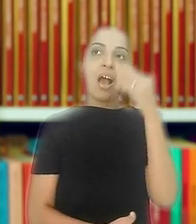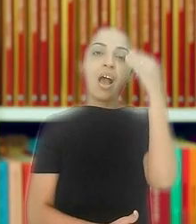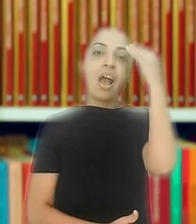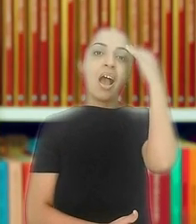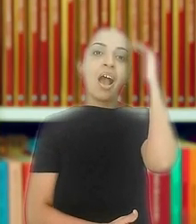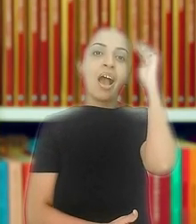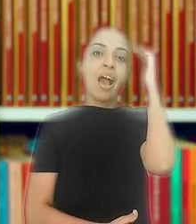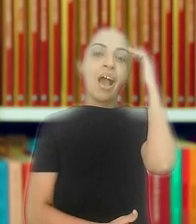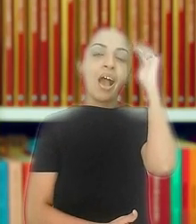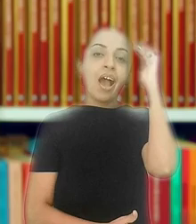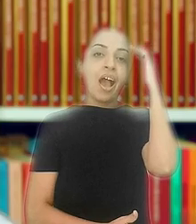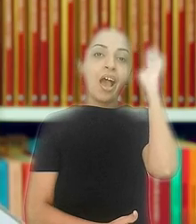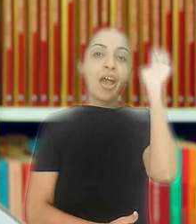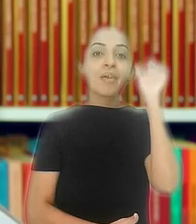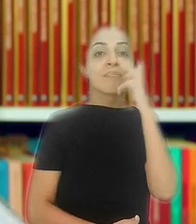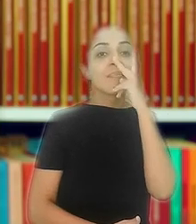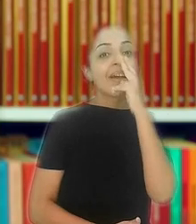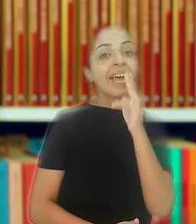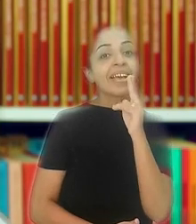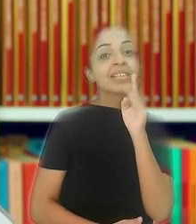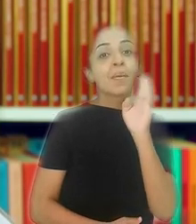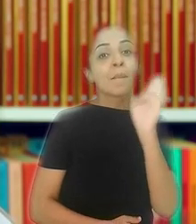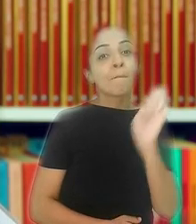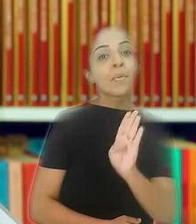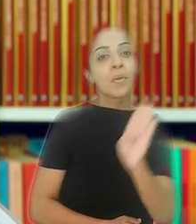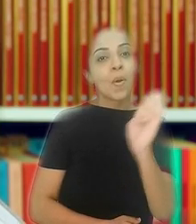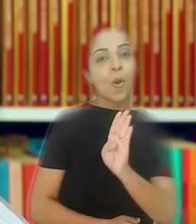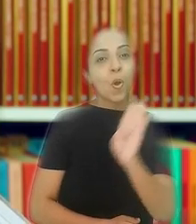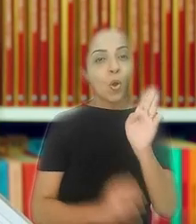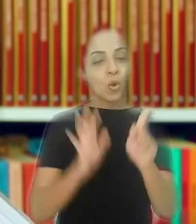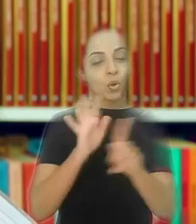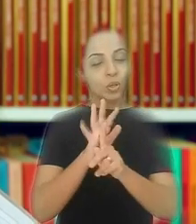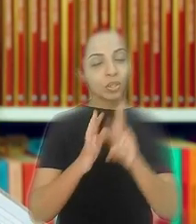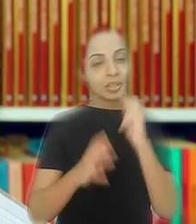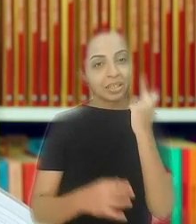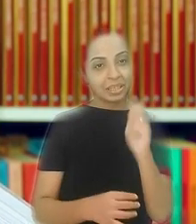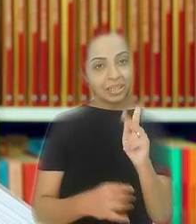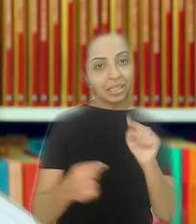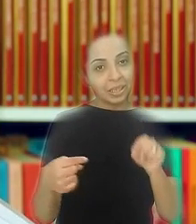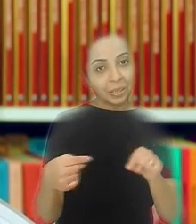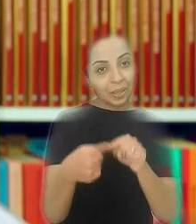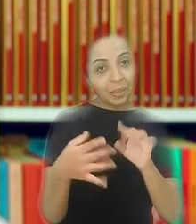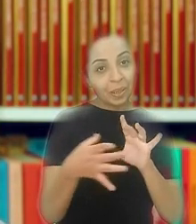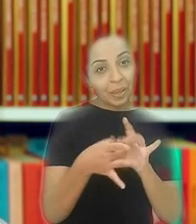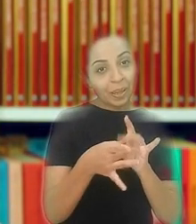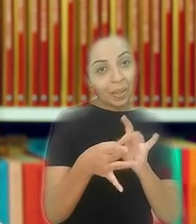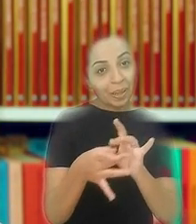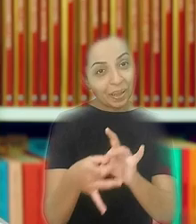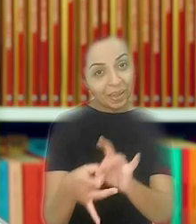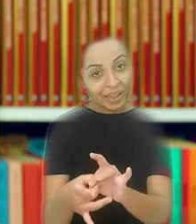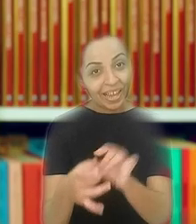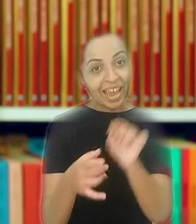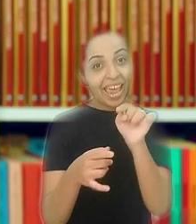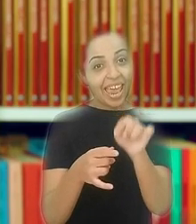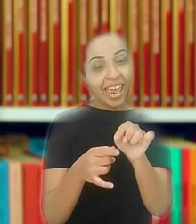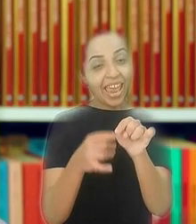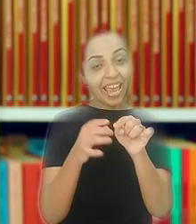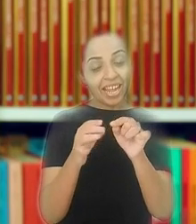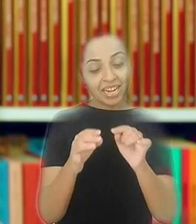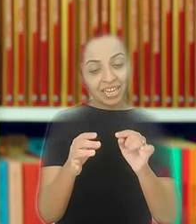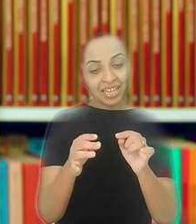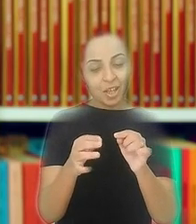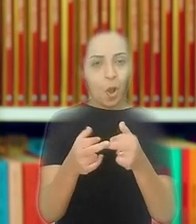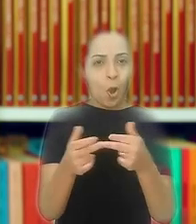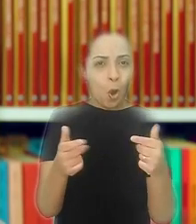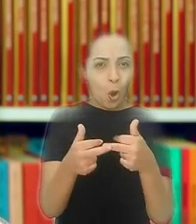o jogo biológico desses seres e se acostumando com as metáforas